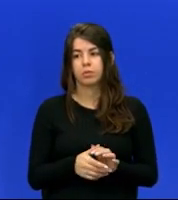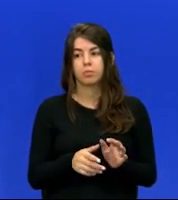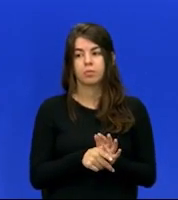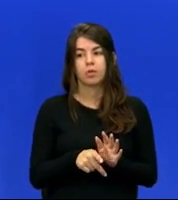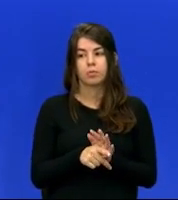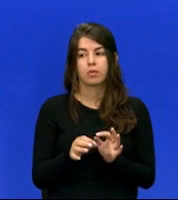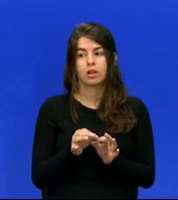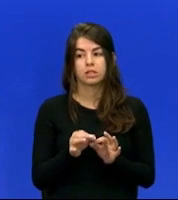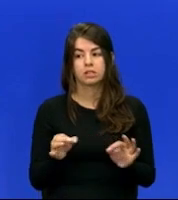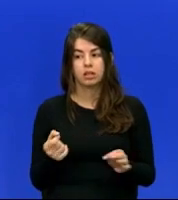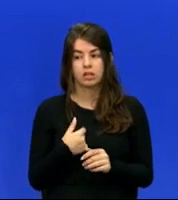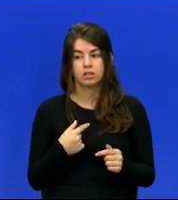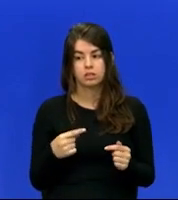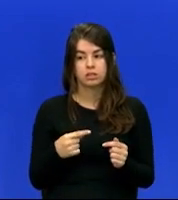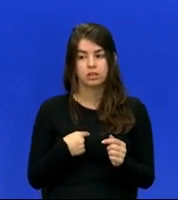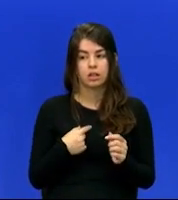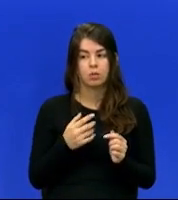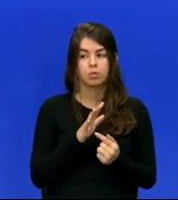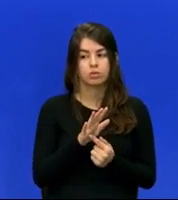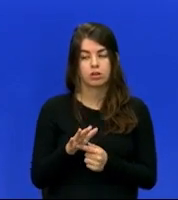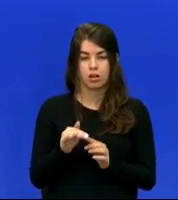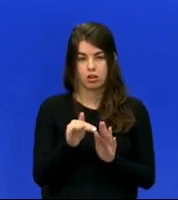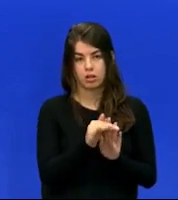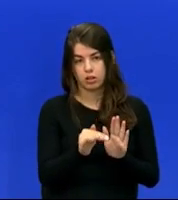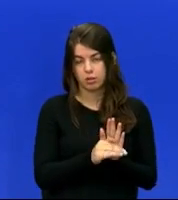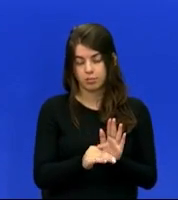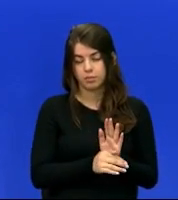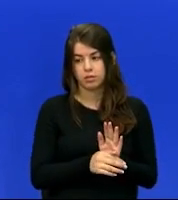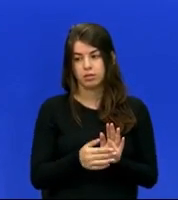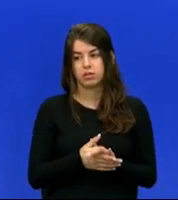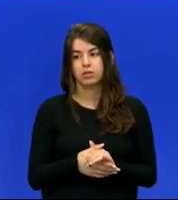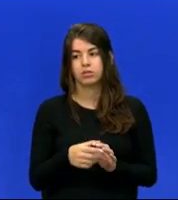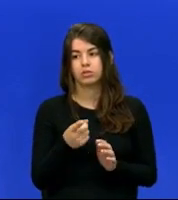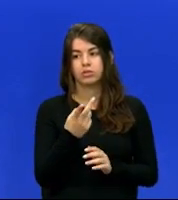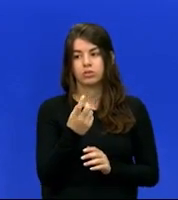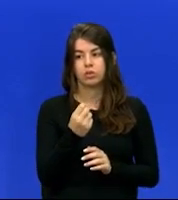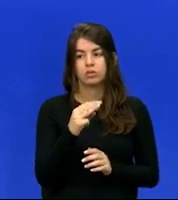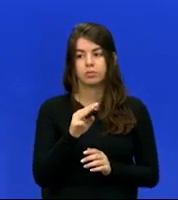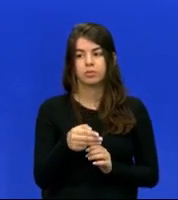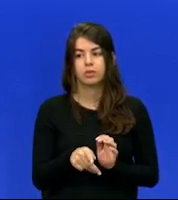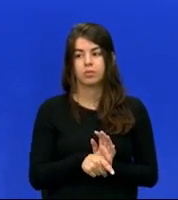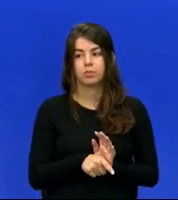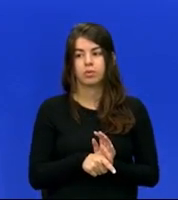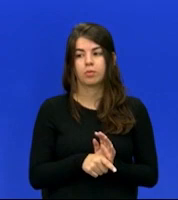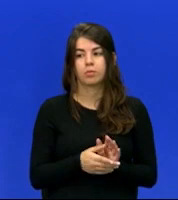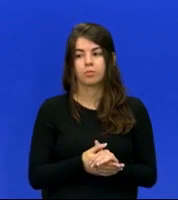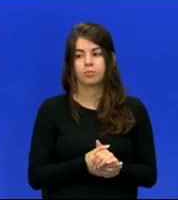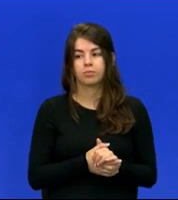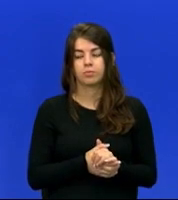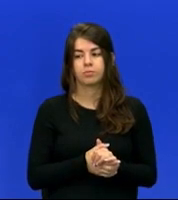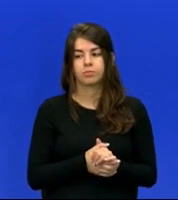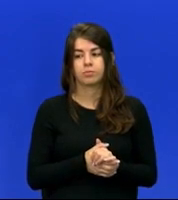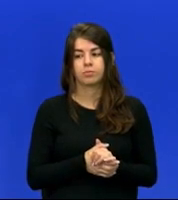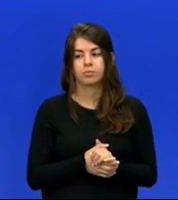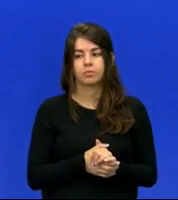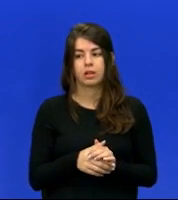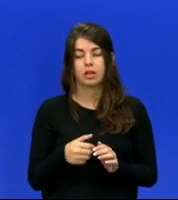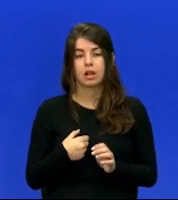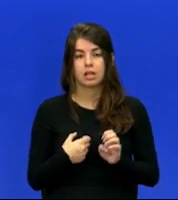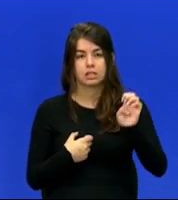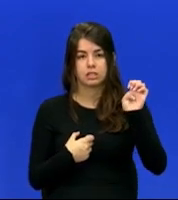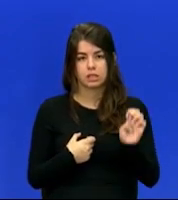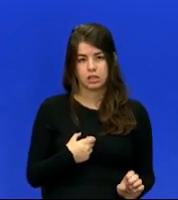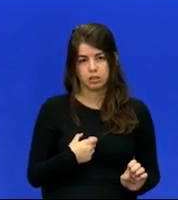áreas relacionadas na tabela, né, dos 12.000 refere-se à alcinha à minha